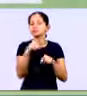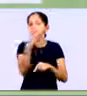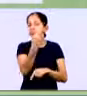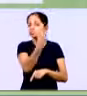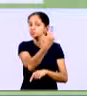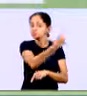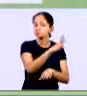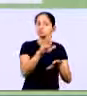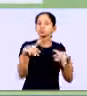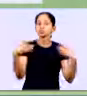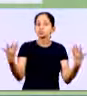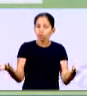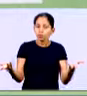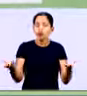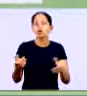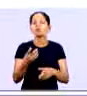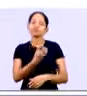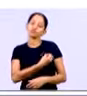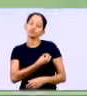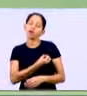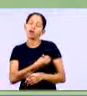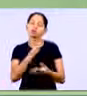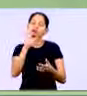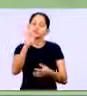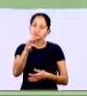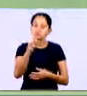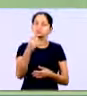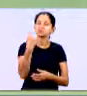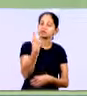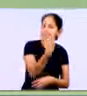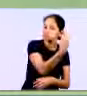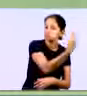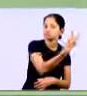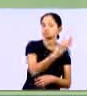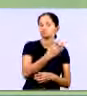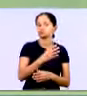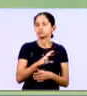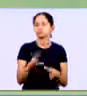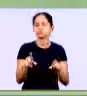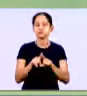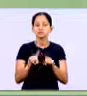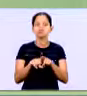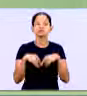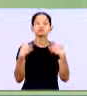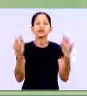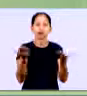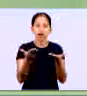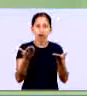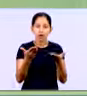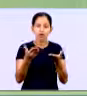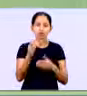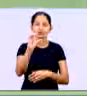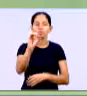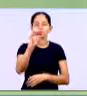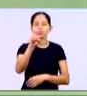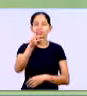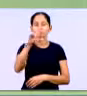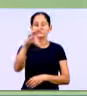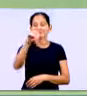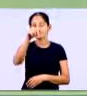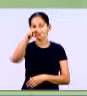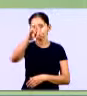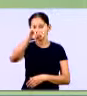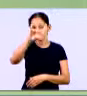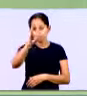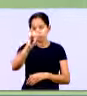os valores que seriam relativos àquele período. Tá? Tem os orçamentos de matéria-prima, né, que se dá depois de